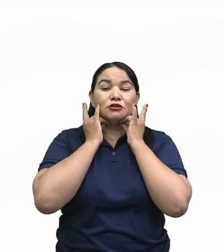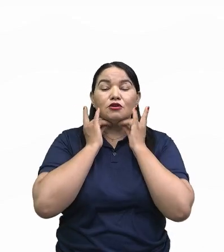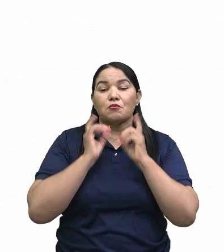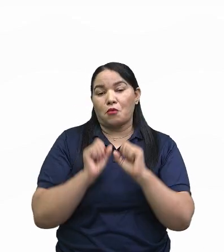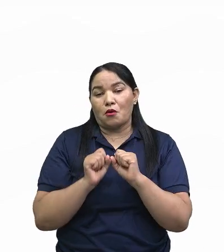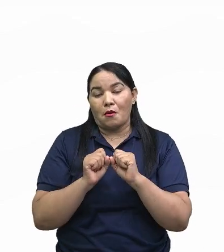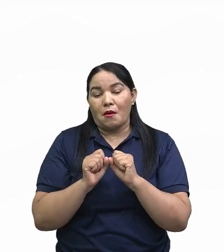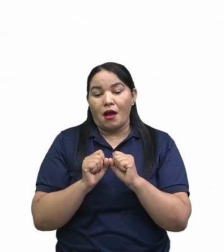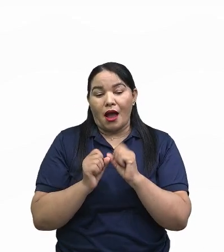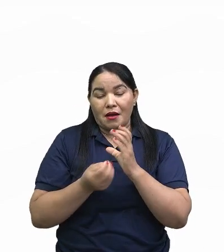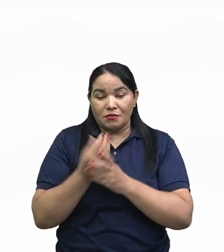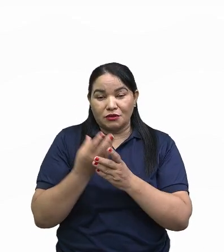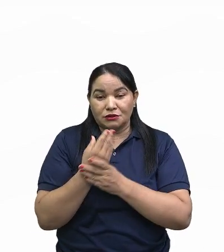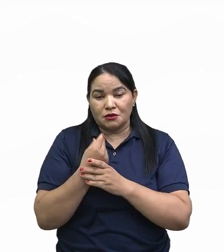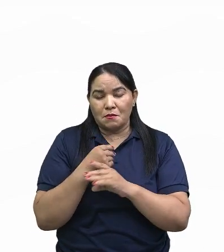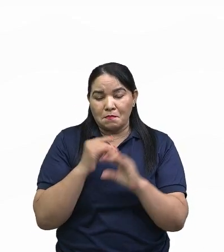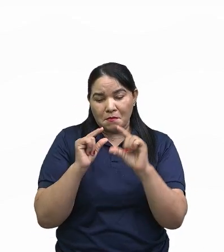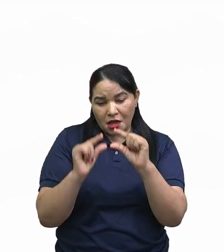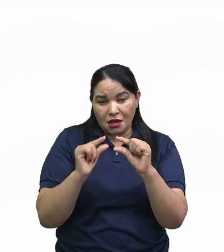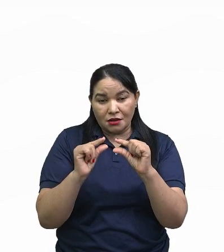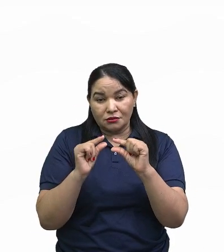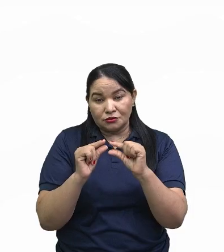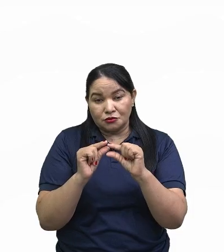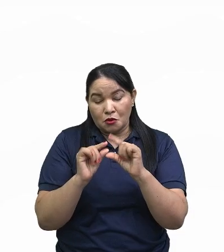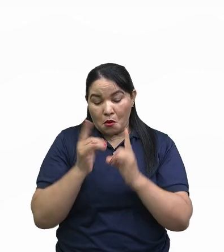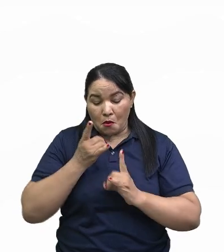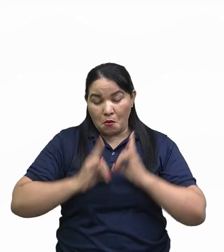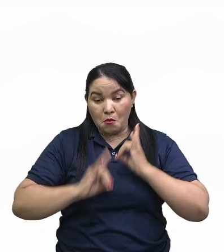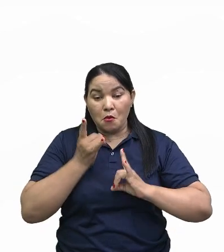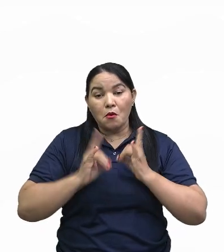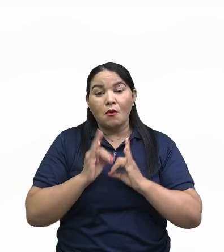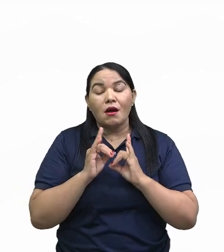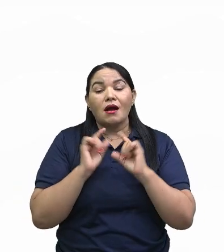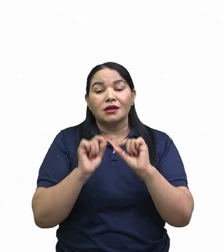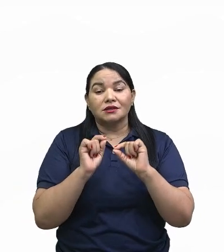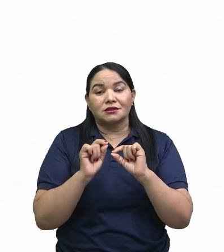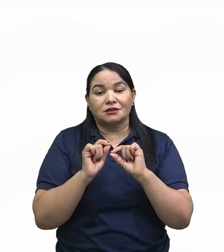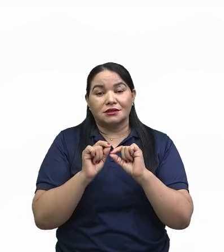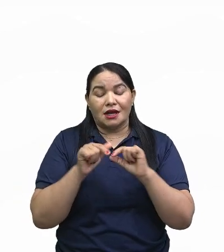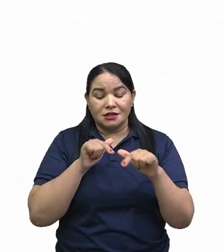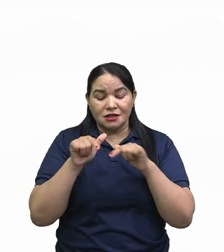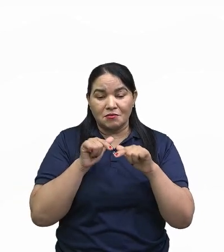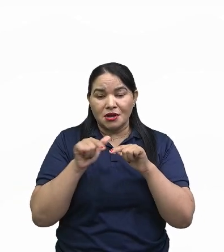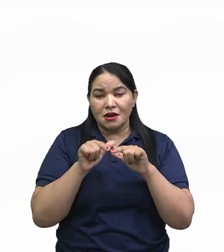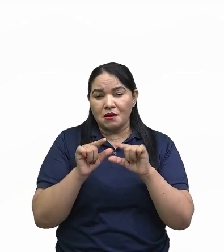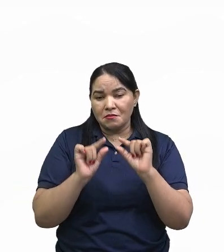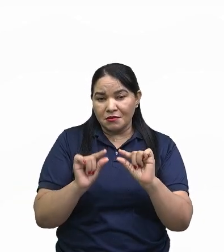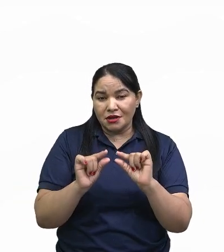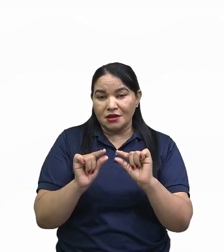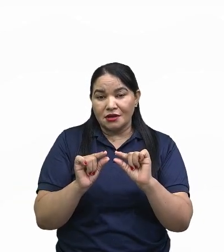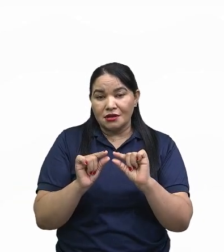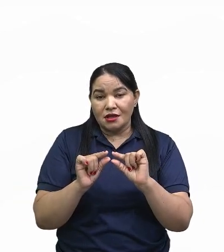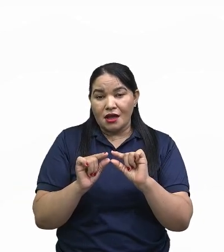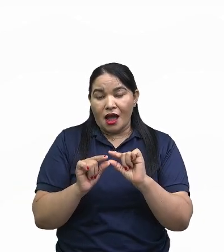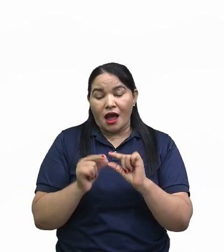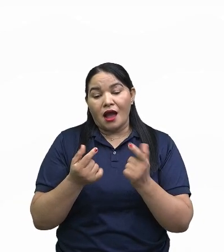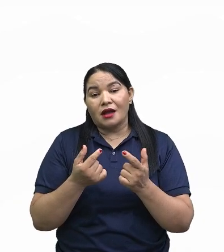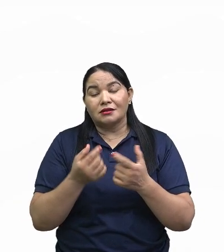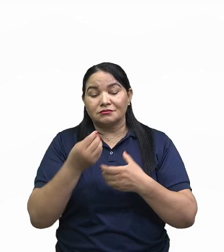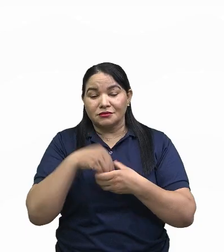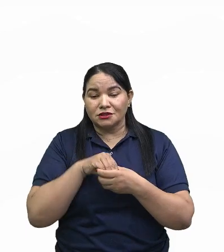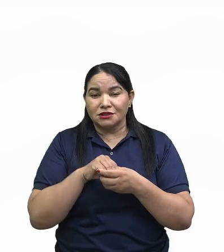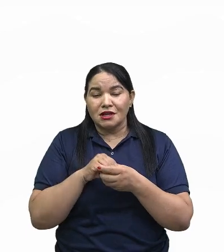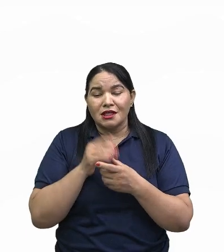menos hormônios do que o ideal. E aí o que acontece? Ela vai trabalhar menos, o metabolismo desse organismo fica mais